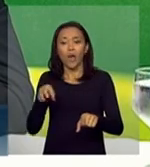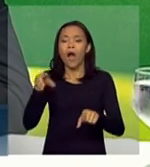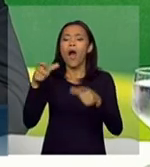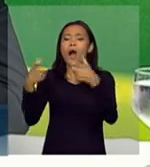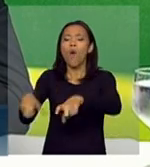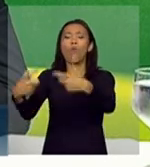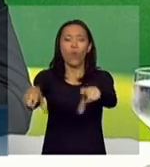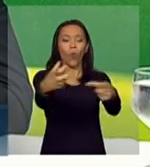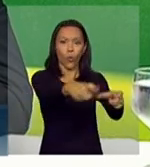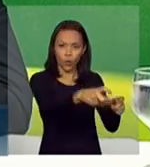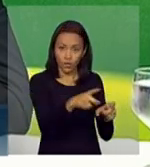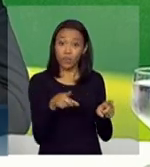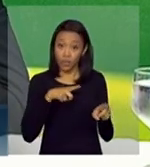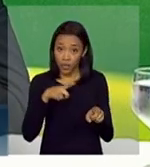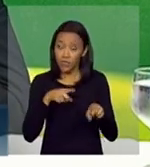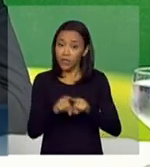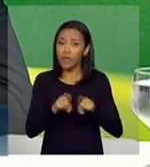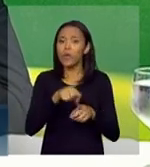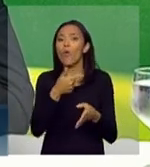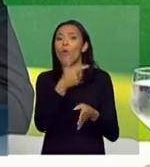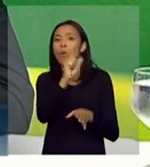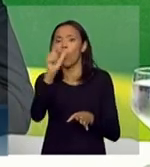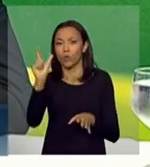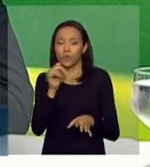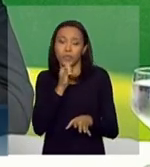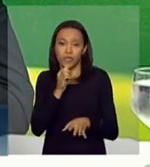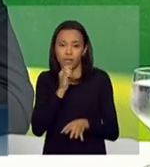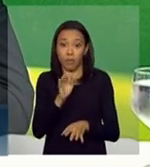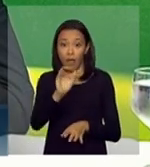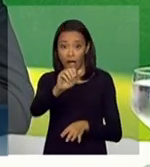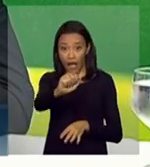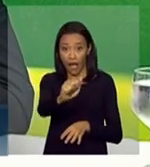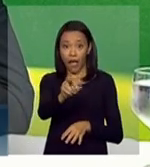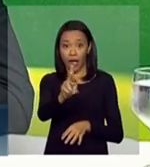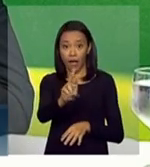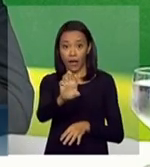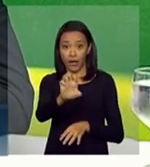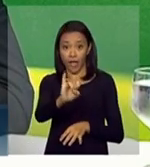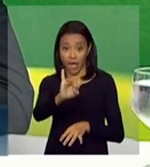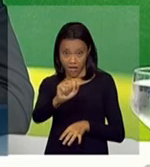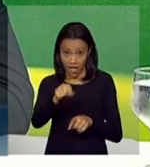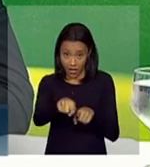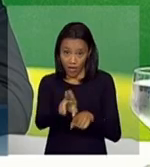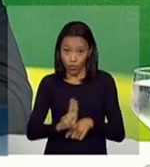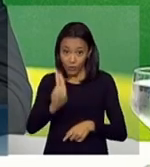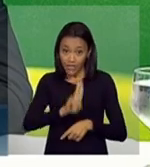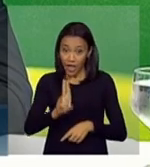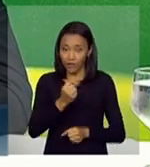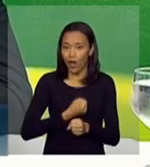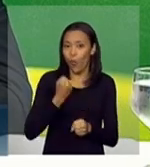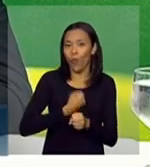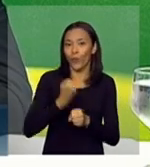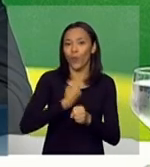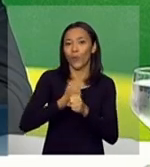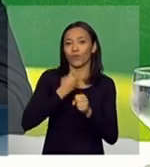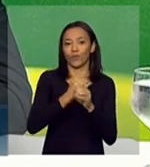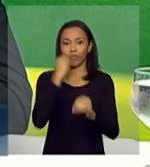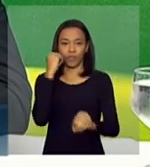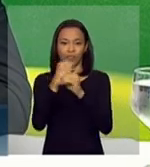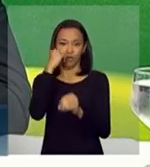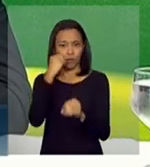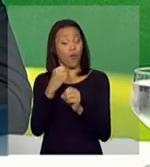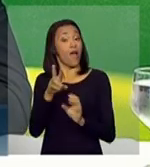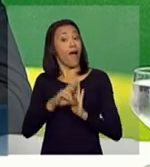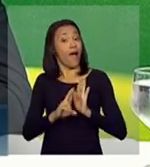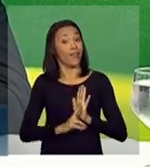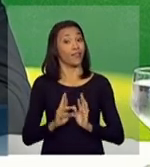e outros minérios também. No caso da areia, como é um insumo para a construção civil, vai seguir uma regra própria, que